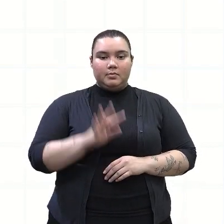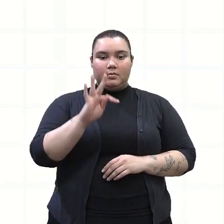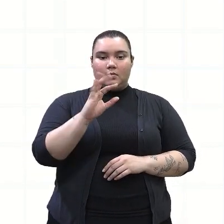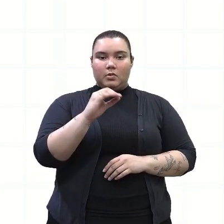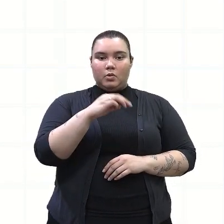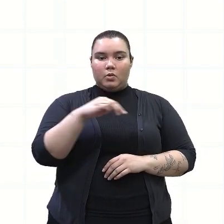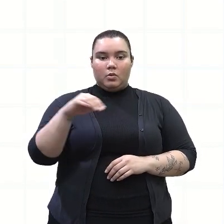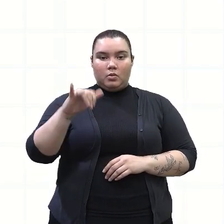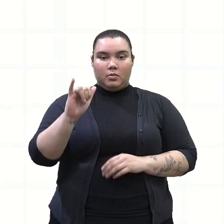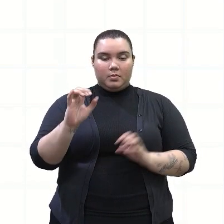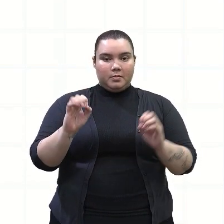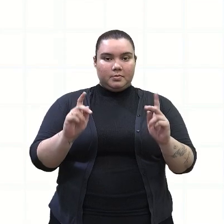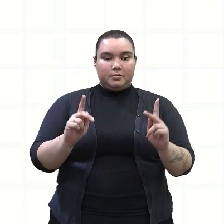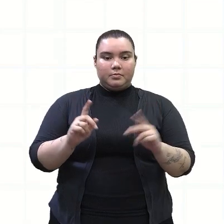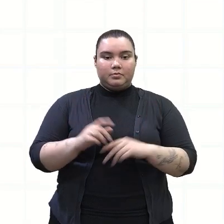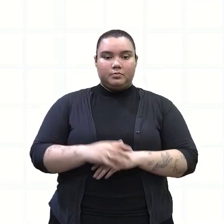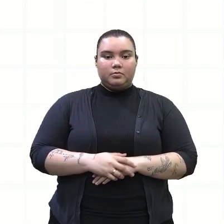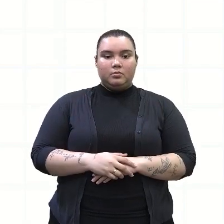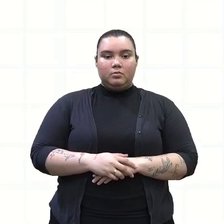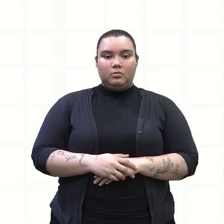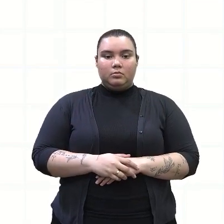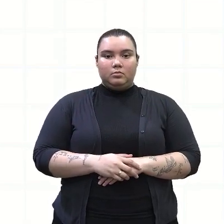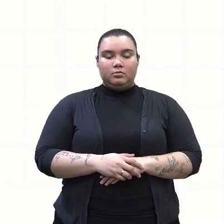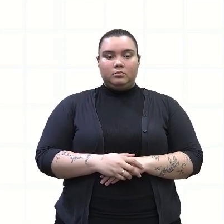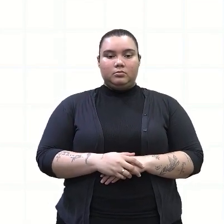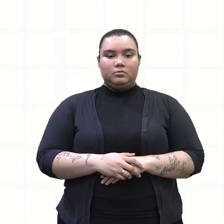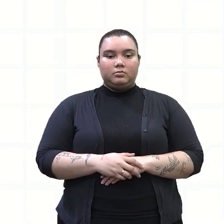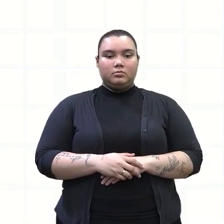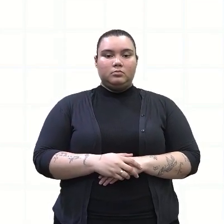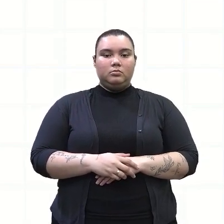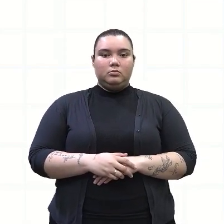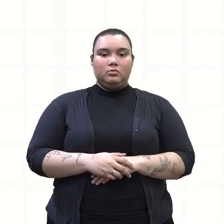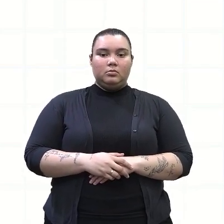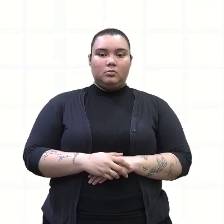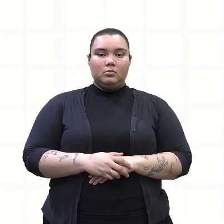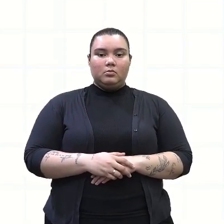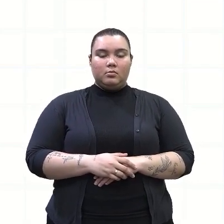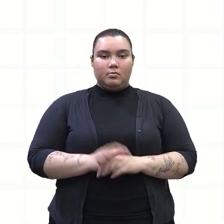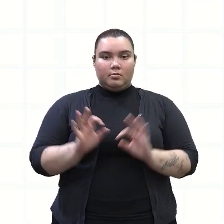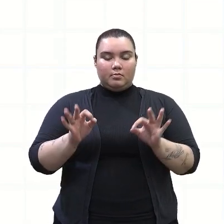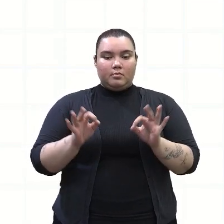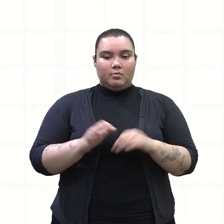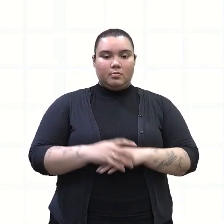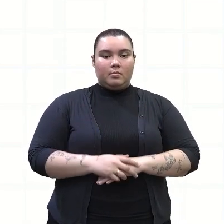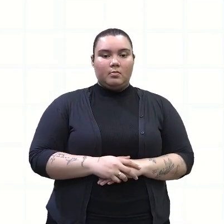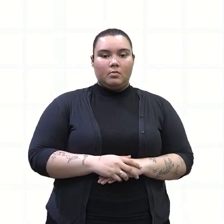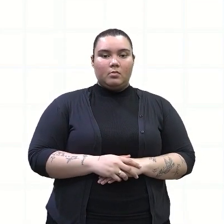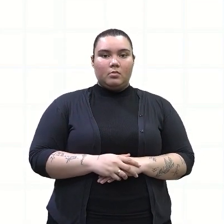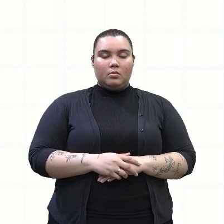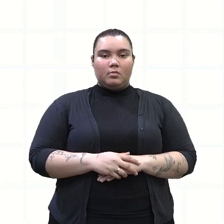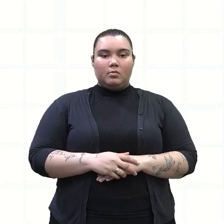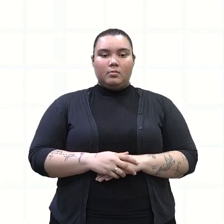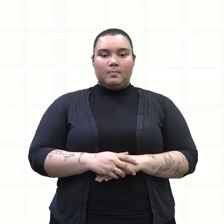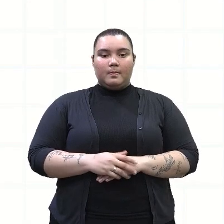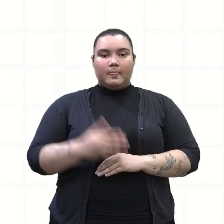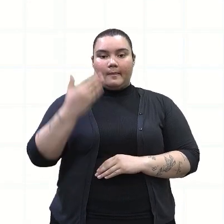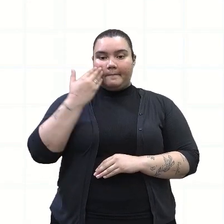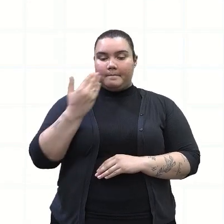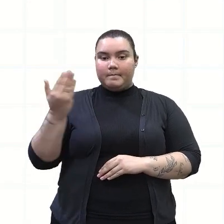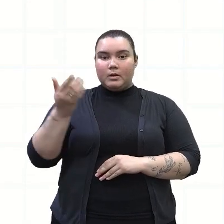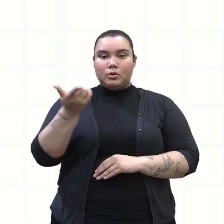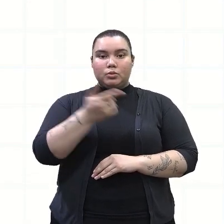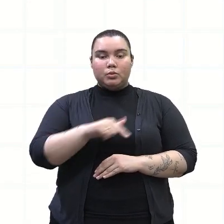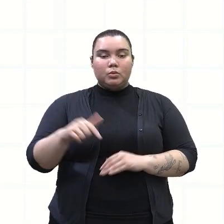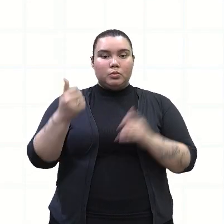right? Então, 2 pontos aí, né? Você pode observar a imagem aqui, certo? The tallest steer.